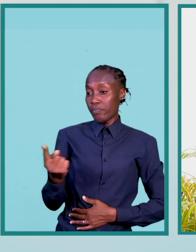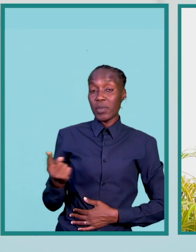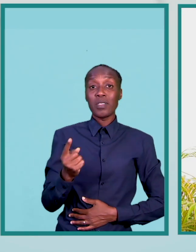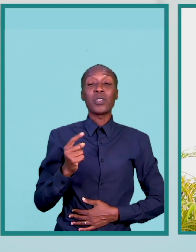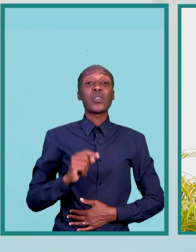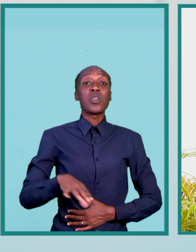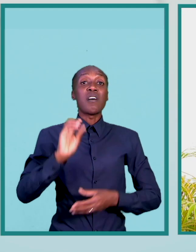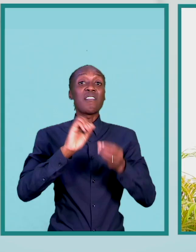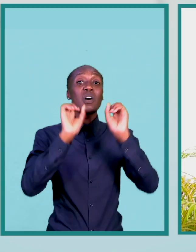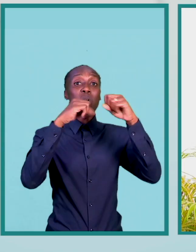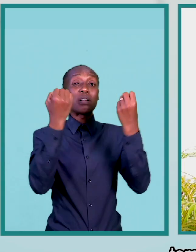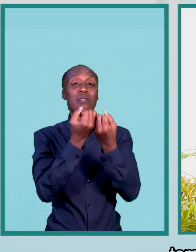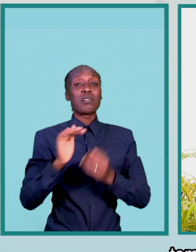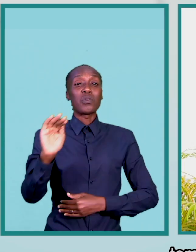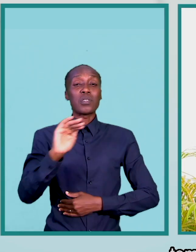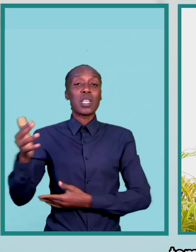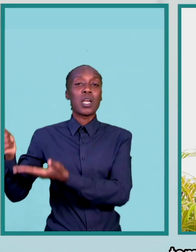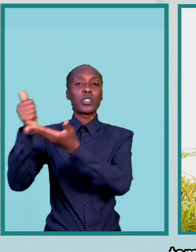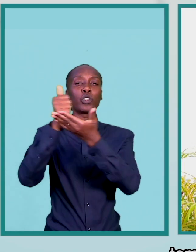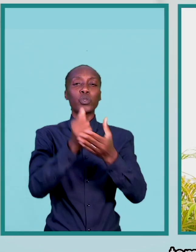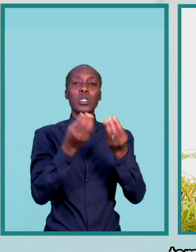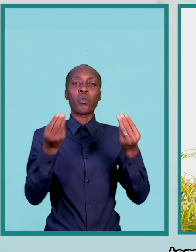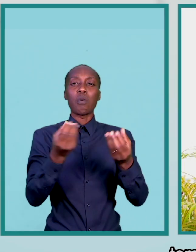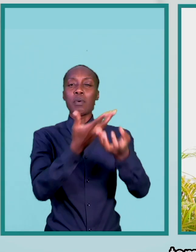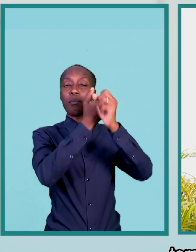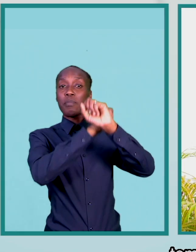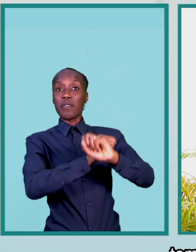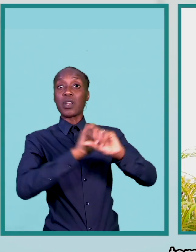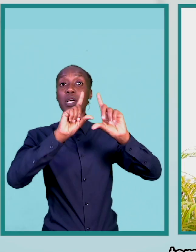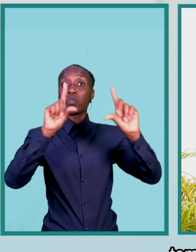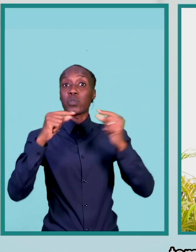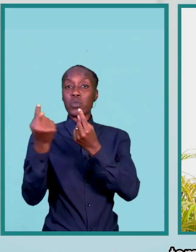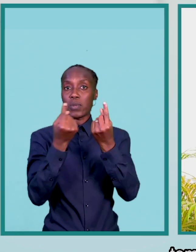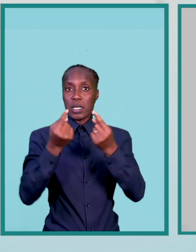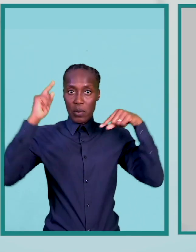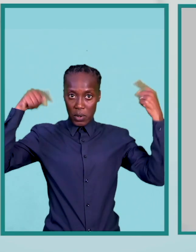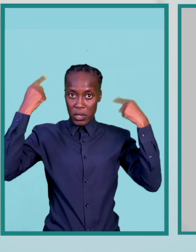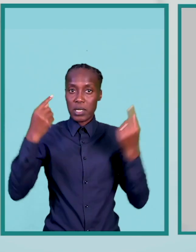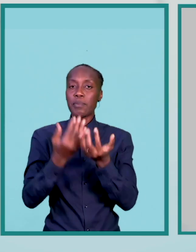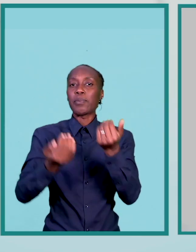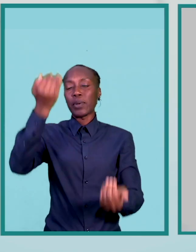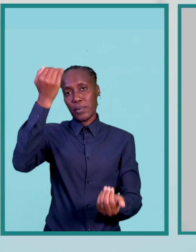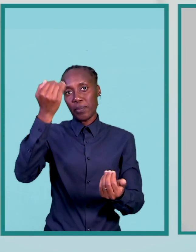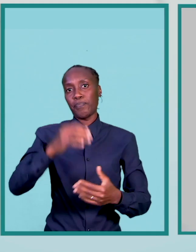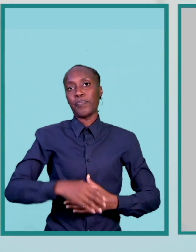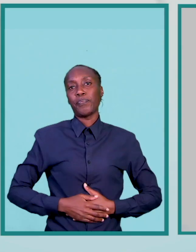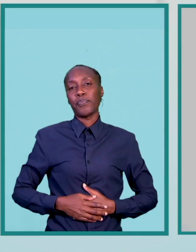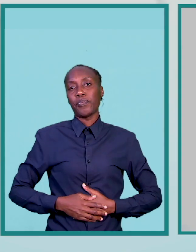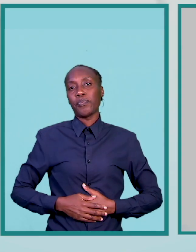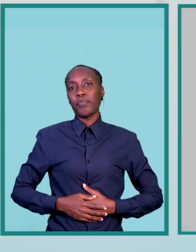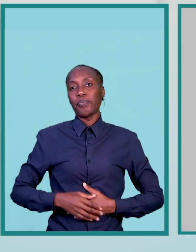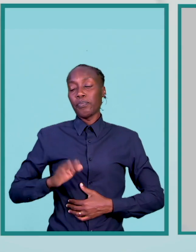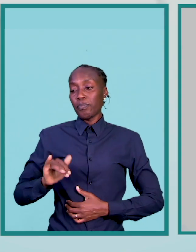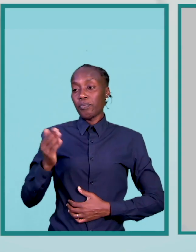as organizações civis têm contribuído para a prevenção de uniões prematuras? A sociedade civil tem unido